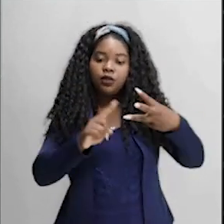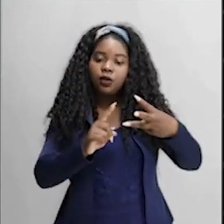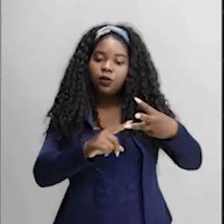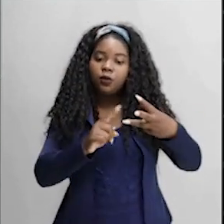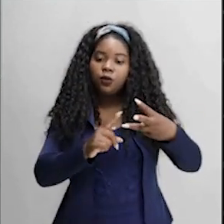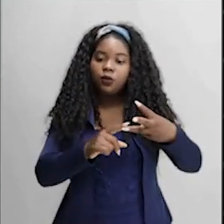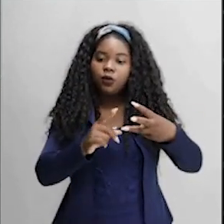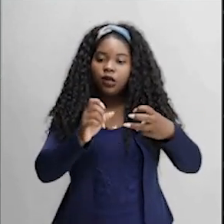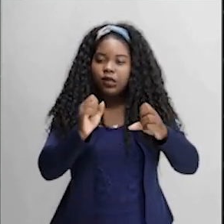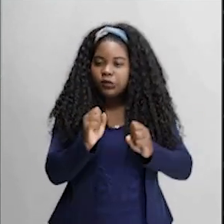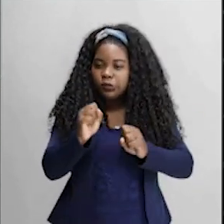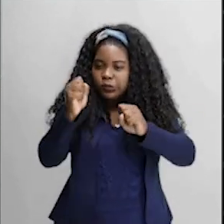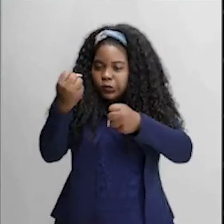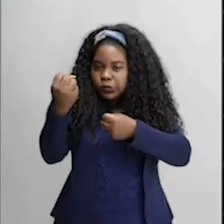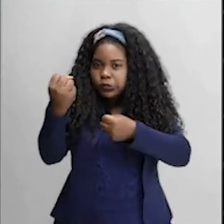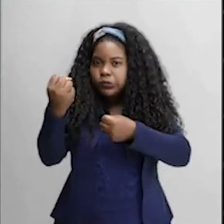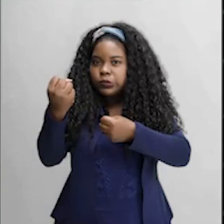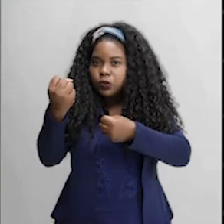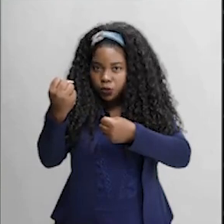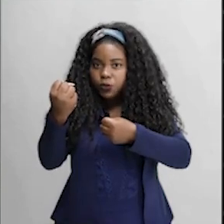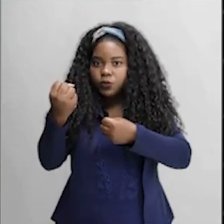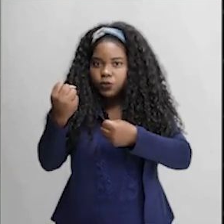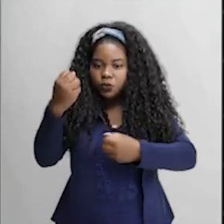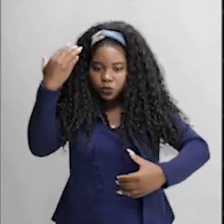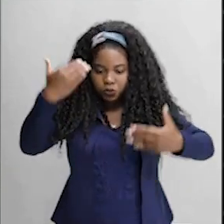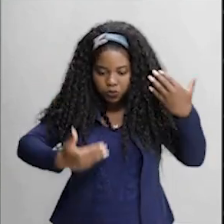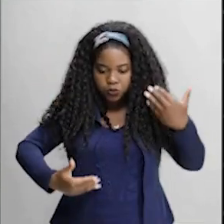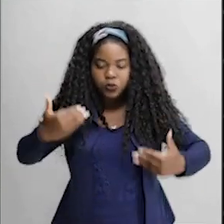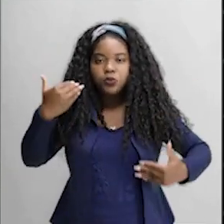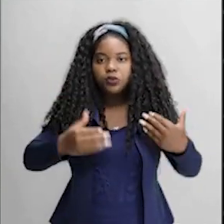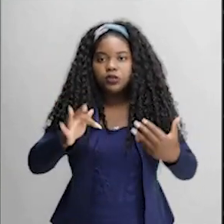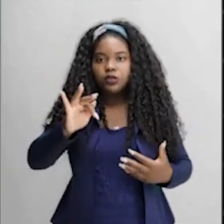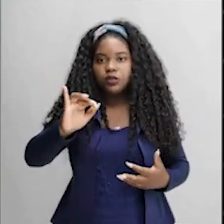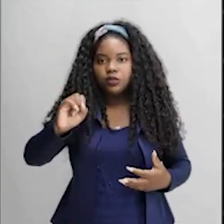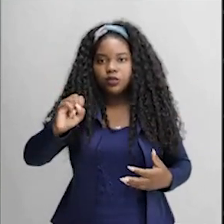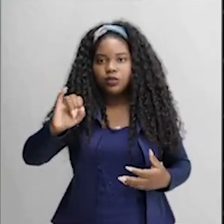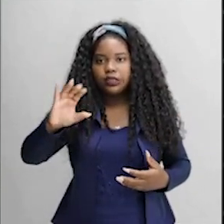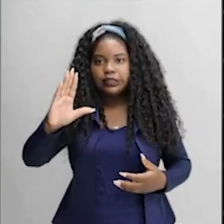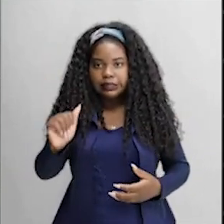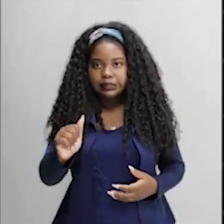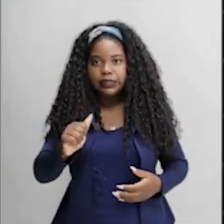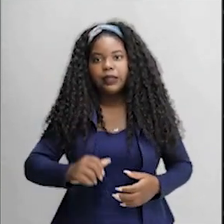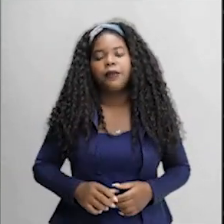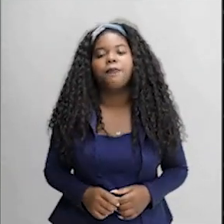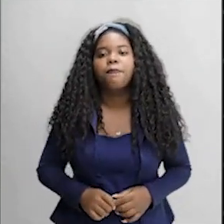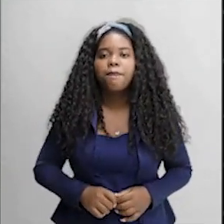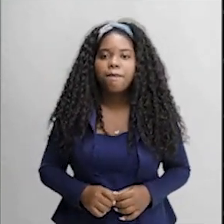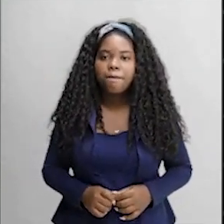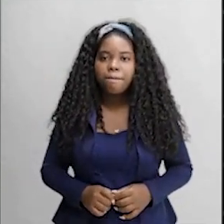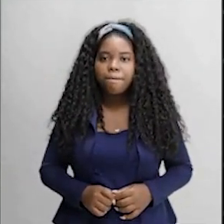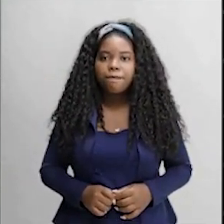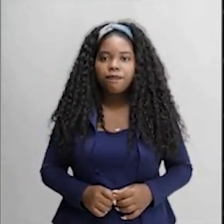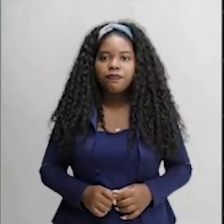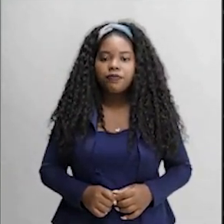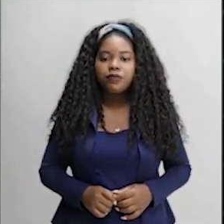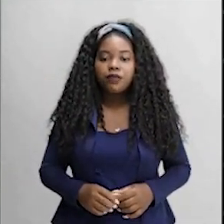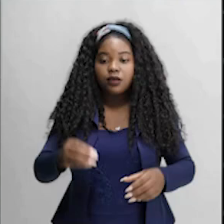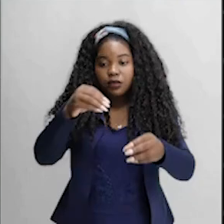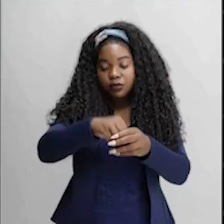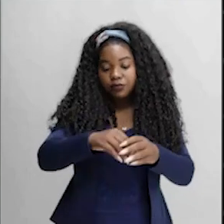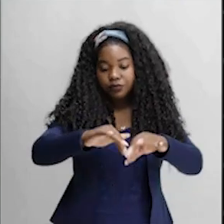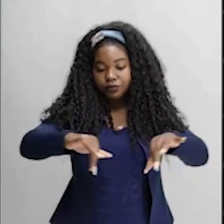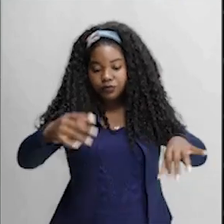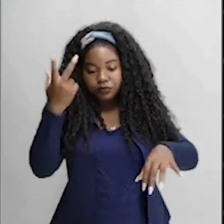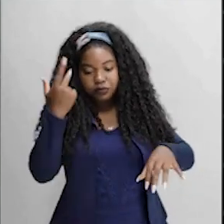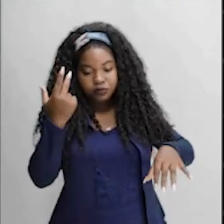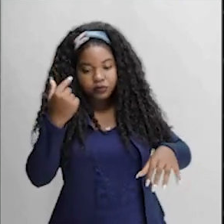só. Você sabe que força física também tem a ver com uma estrutura biológica e está dentro da divisão natural. Tem a ver com o quê? Tem